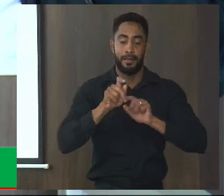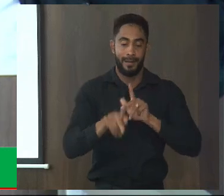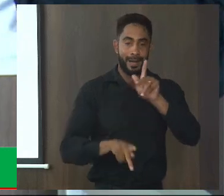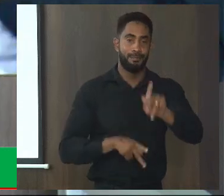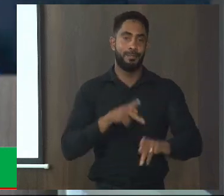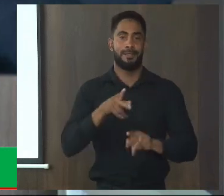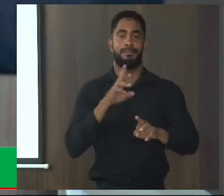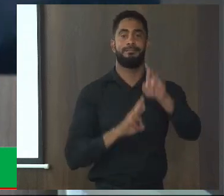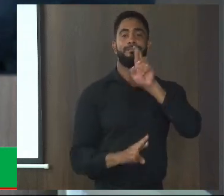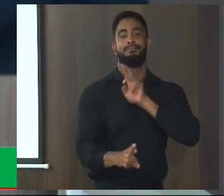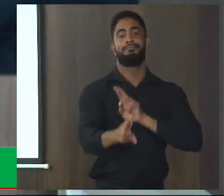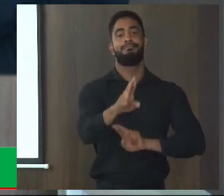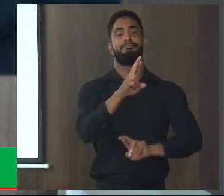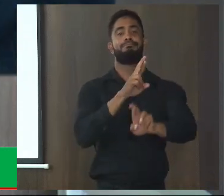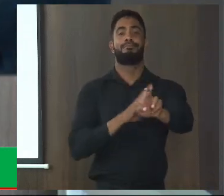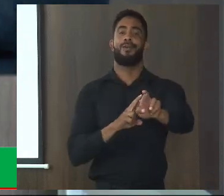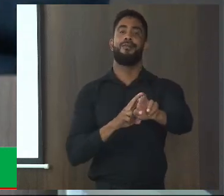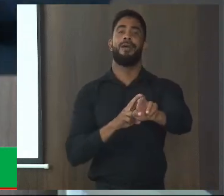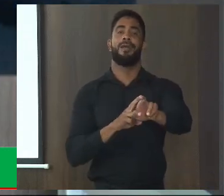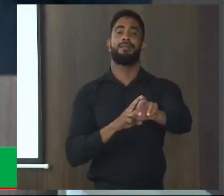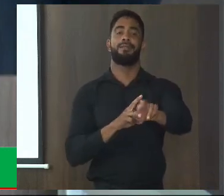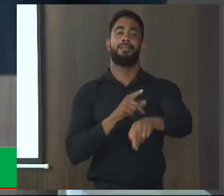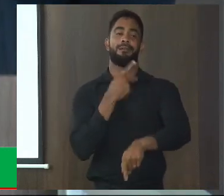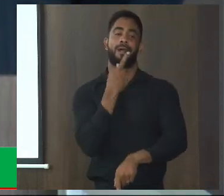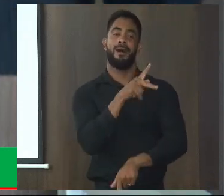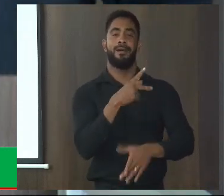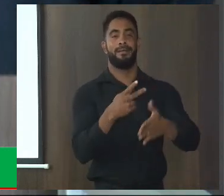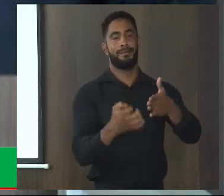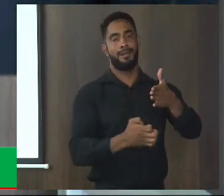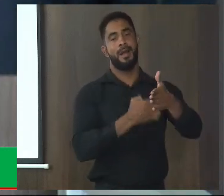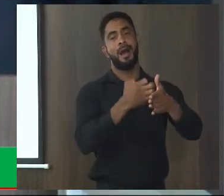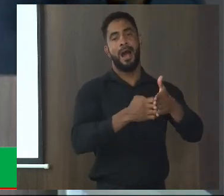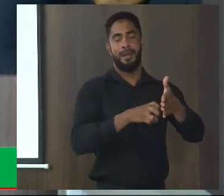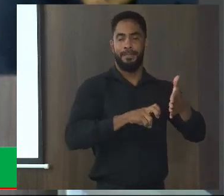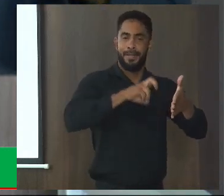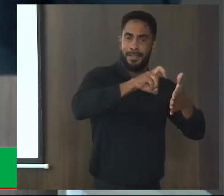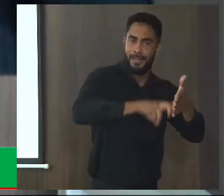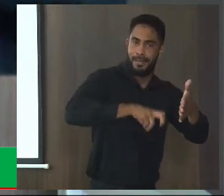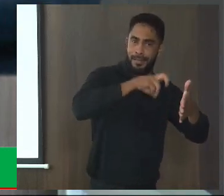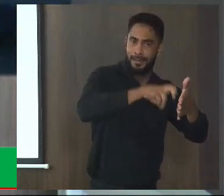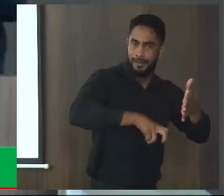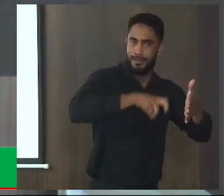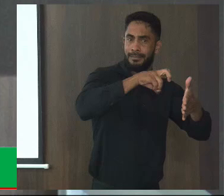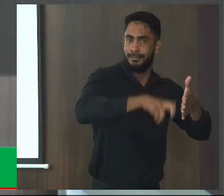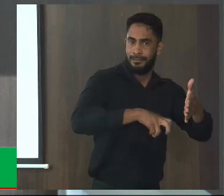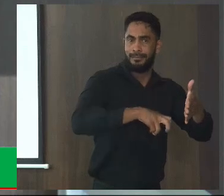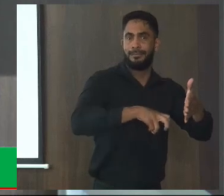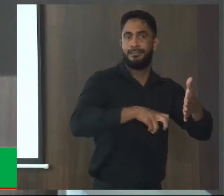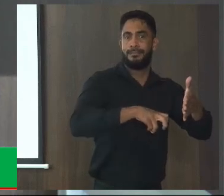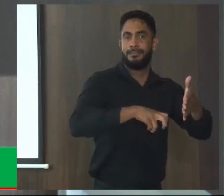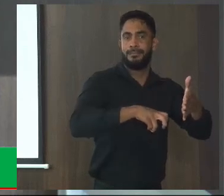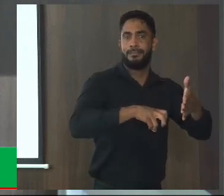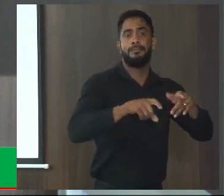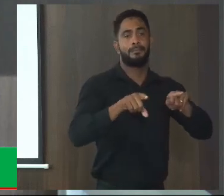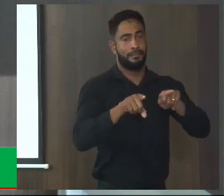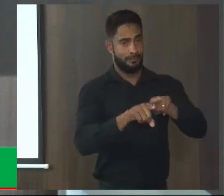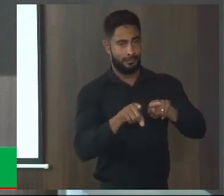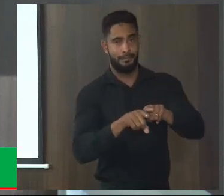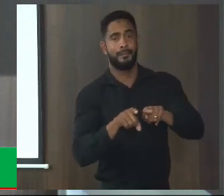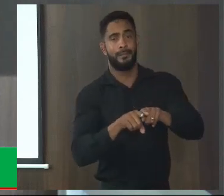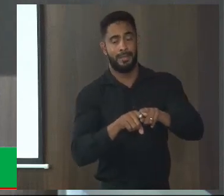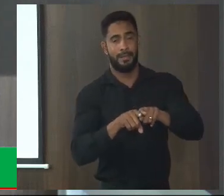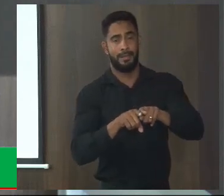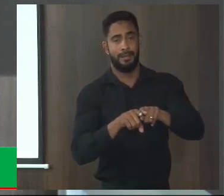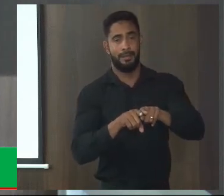relação o estado em que se encontra a mineradora, tanto na mineração como